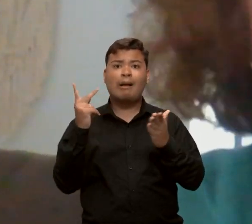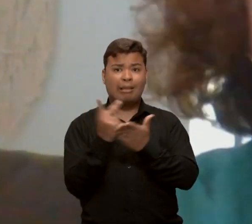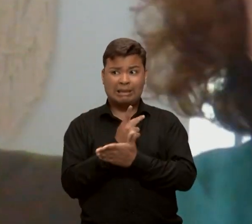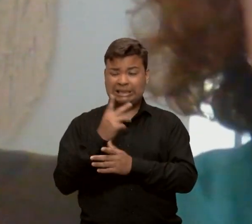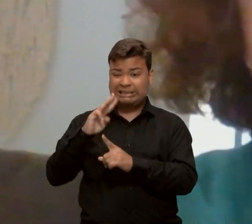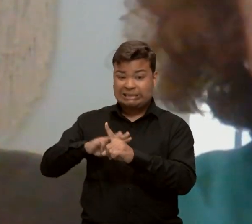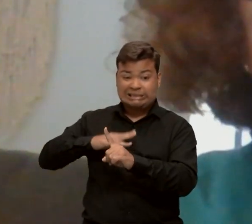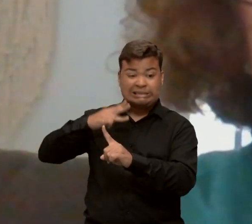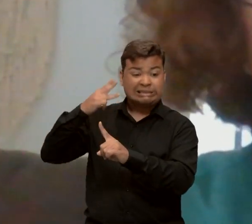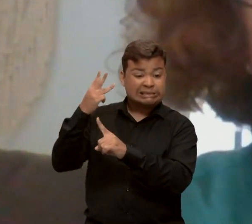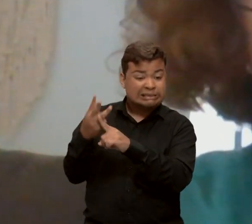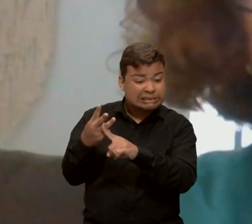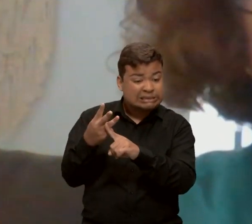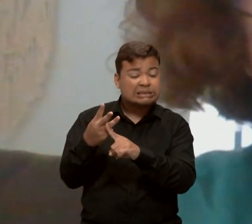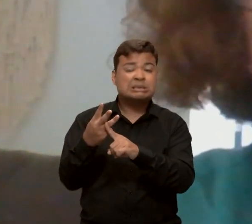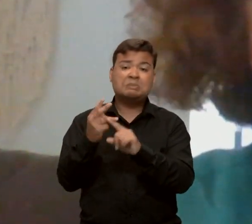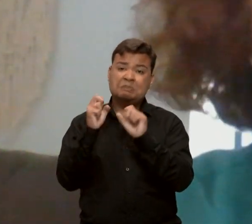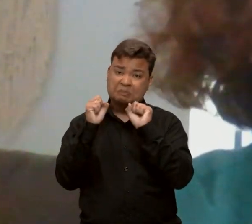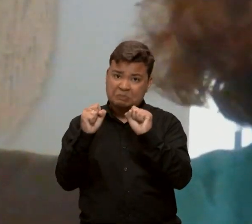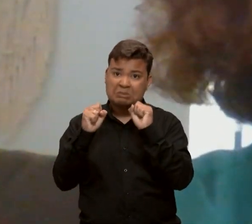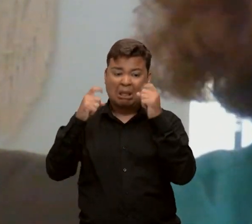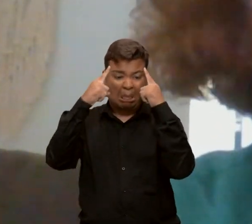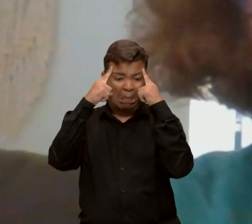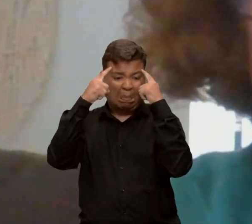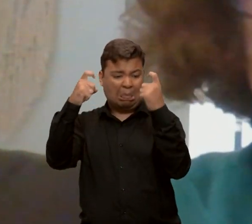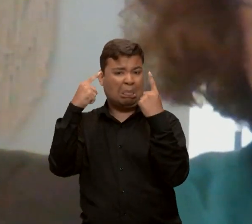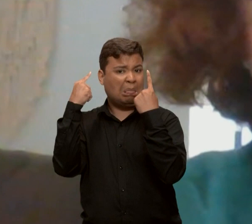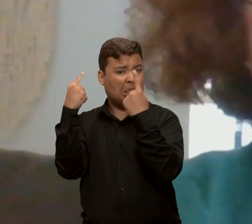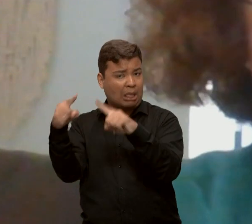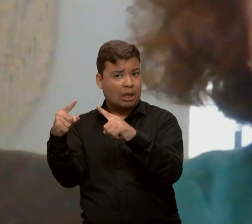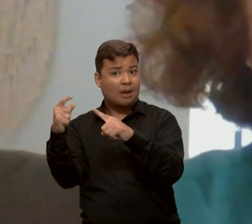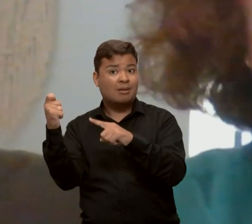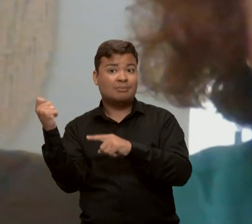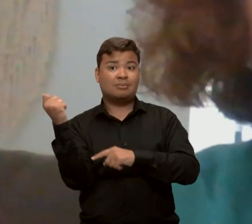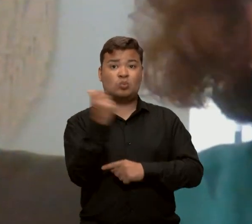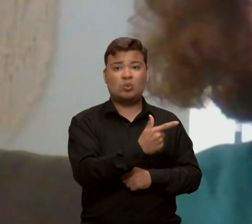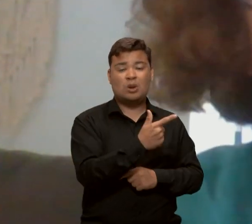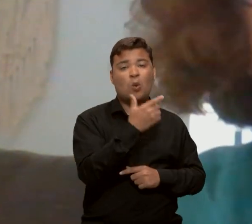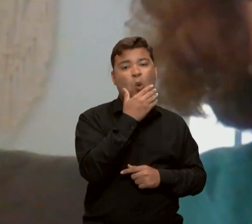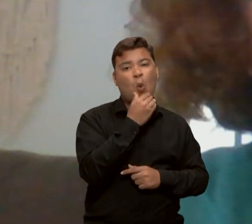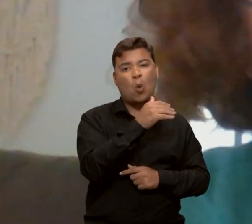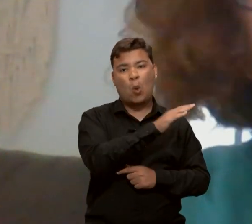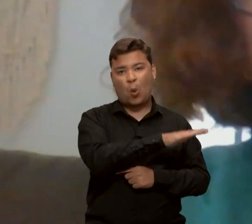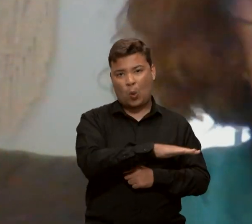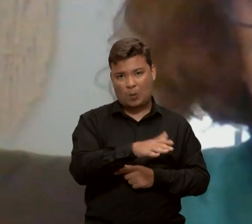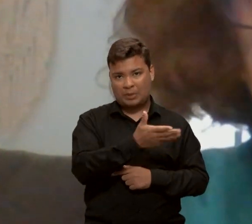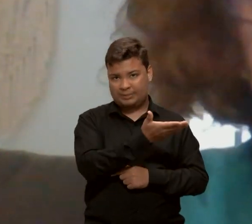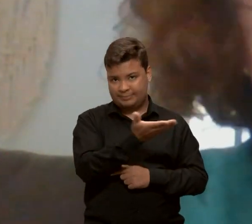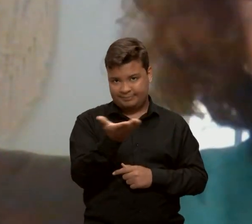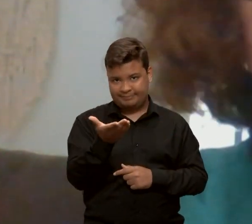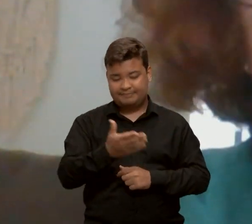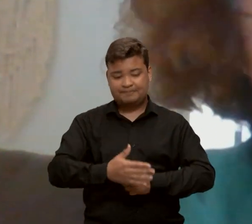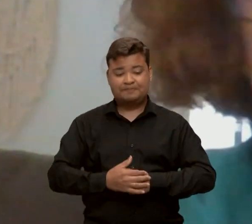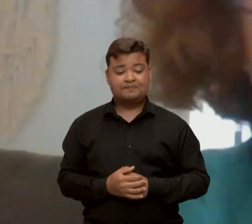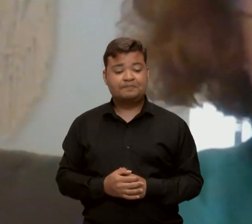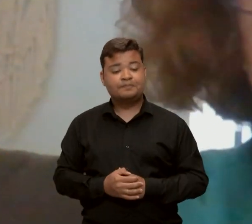chance de sofrer alguma violência do que os homens, né? Então, quando você fala de preconceito,